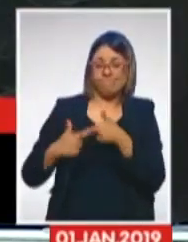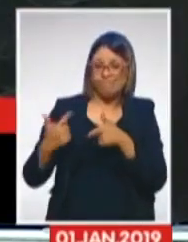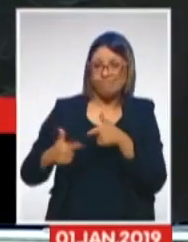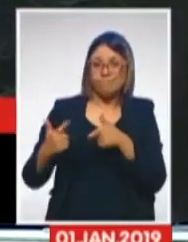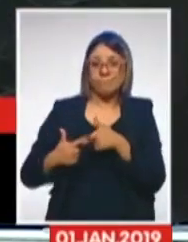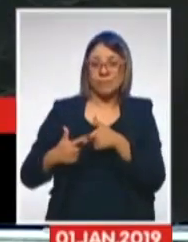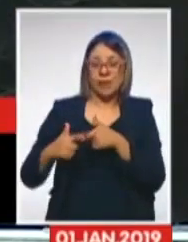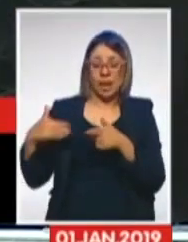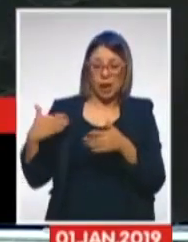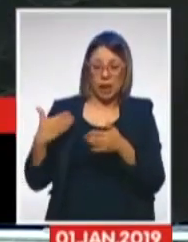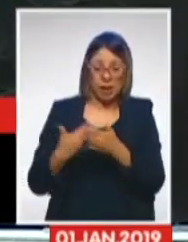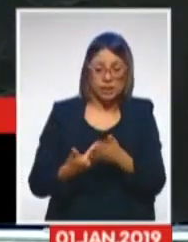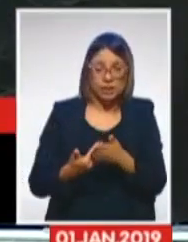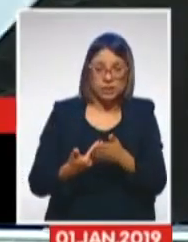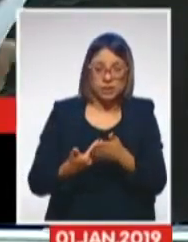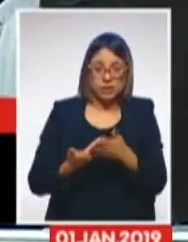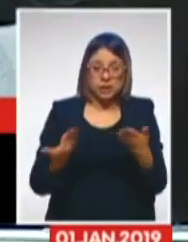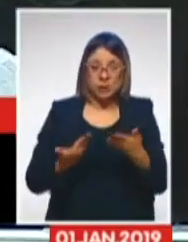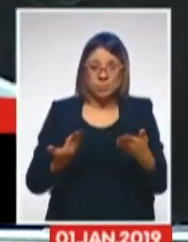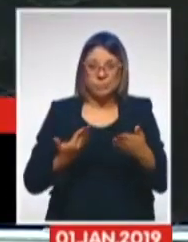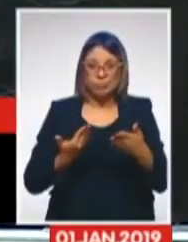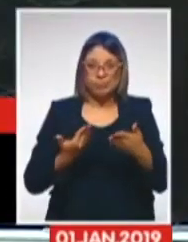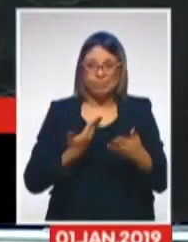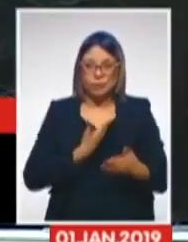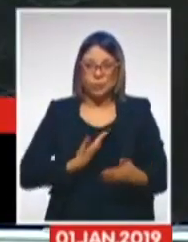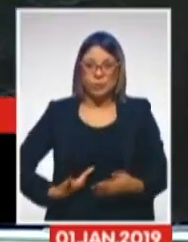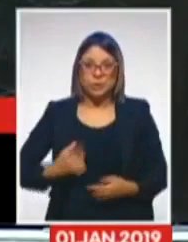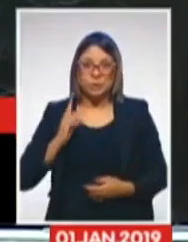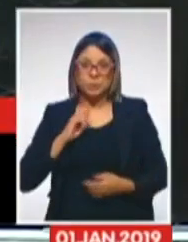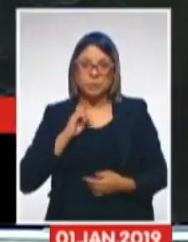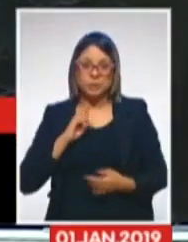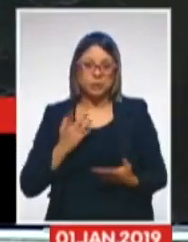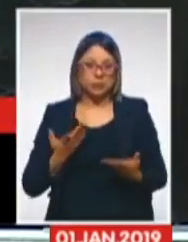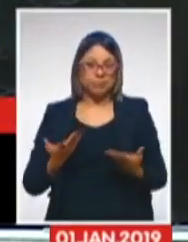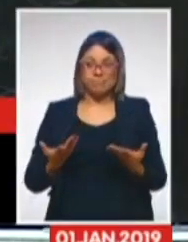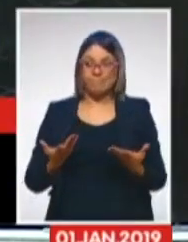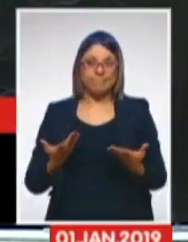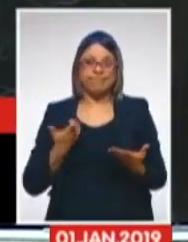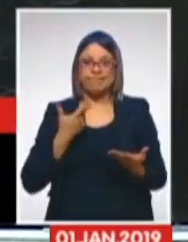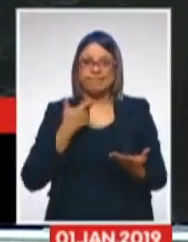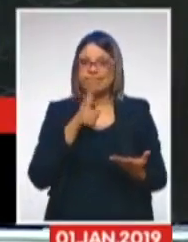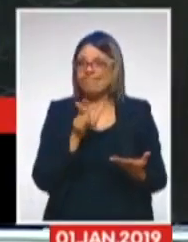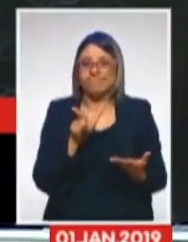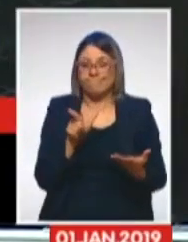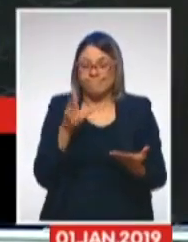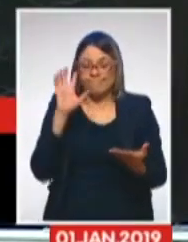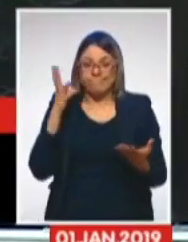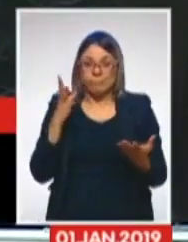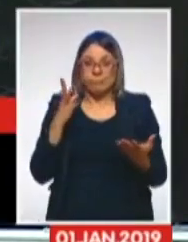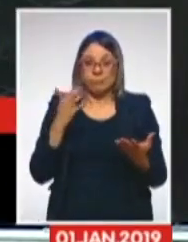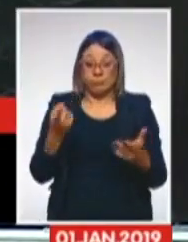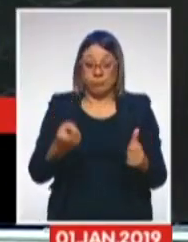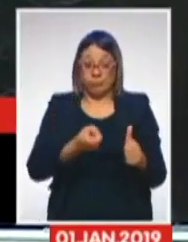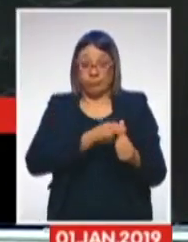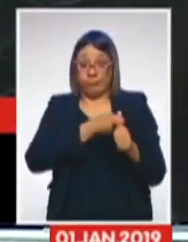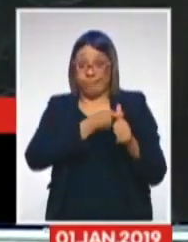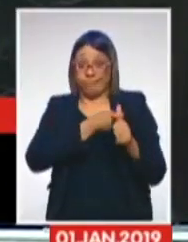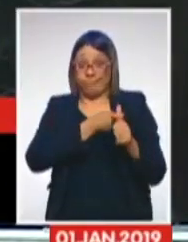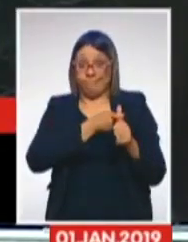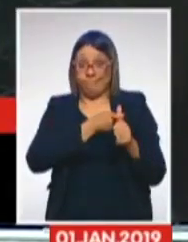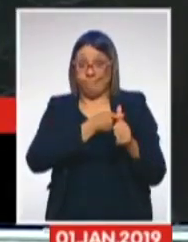governo de Minas a um ponto sem volta. A previsão de déficit nas contas